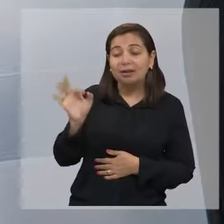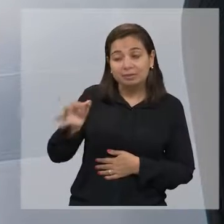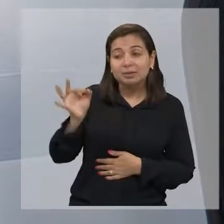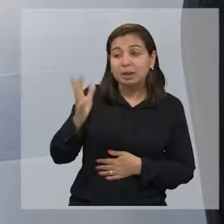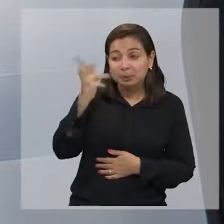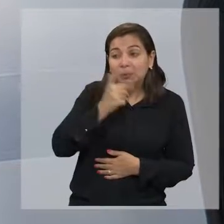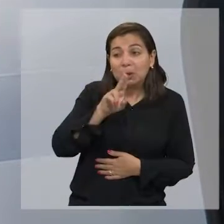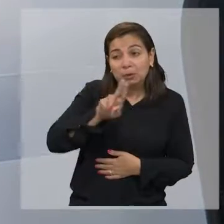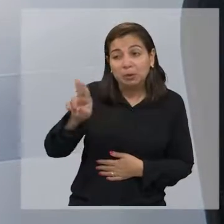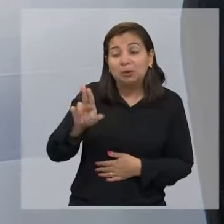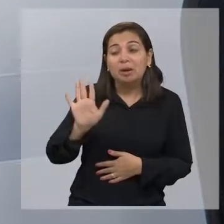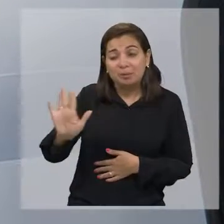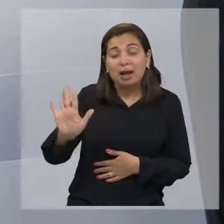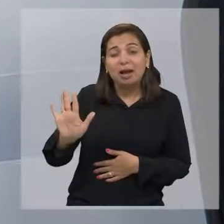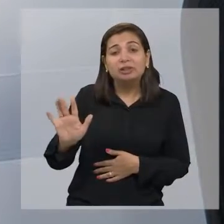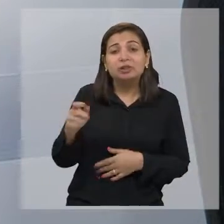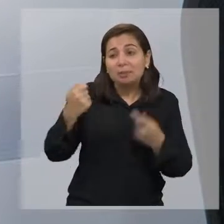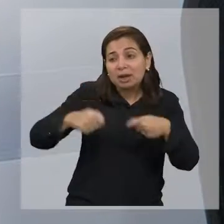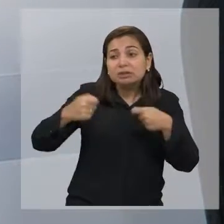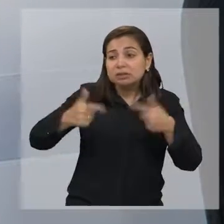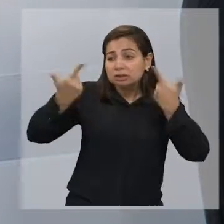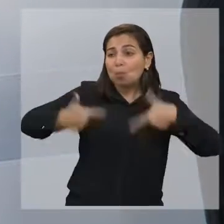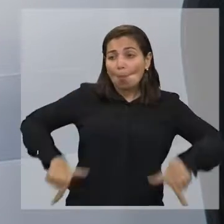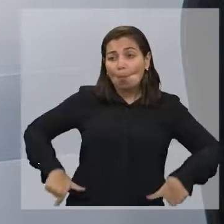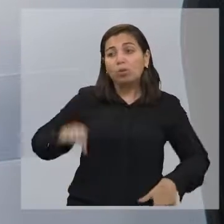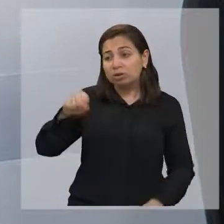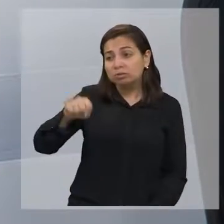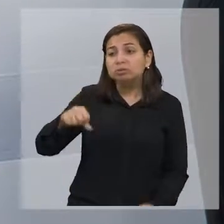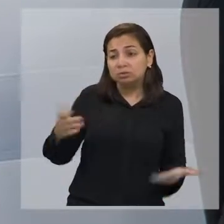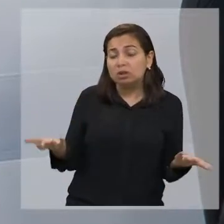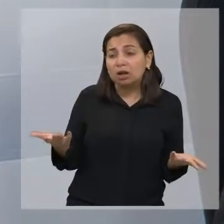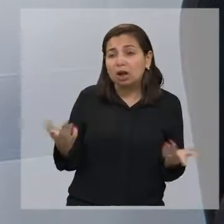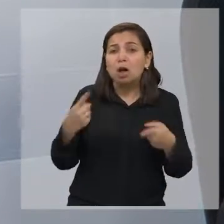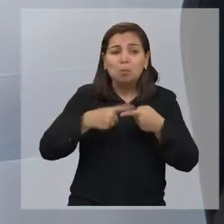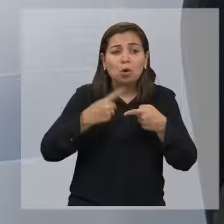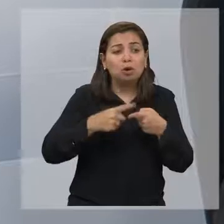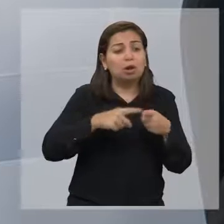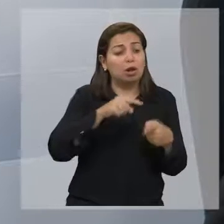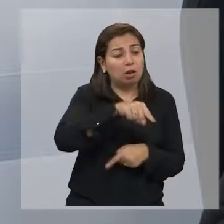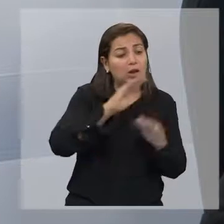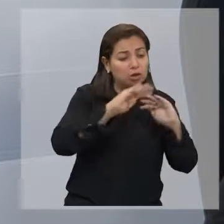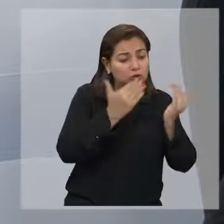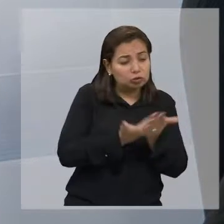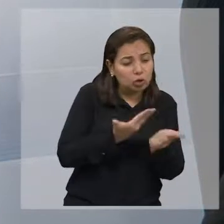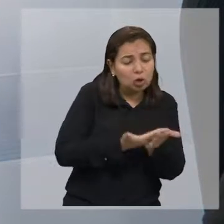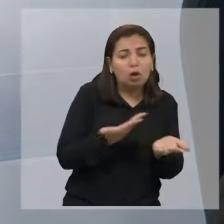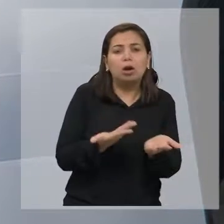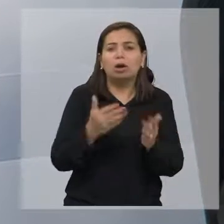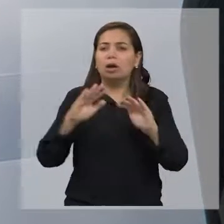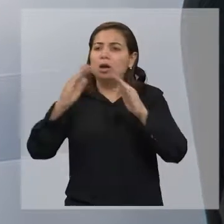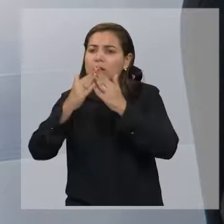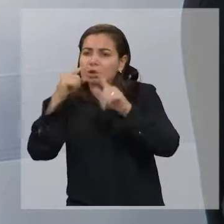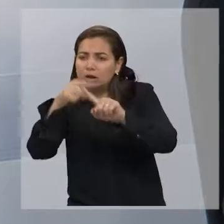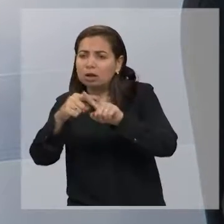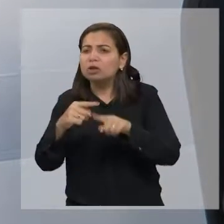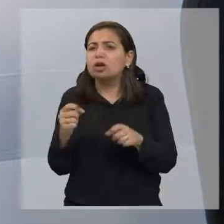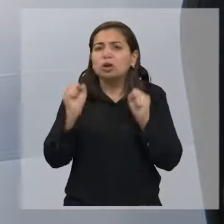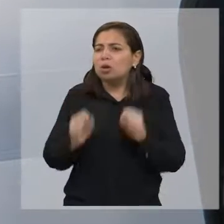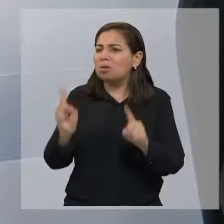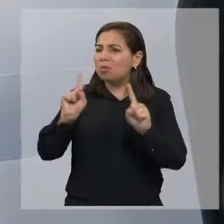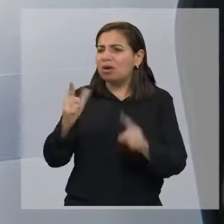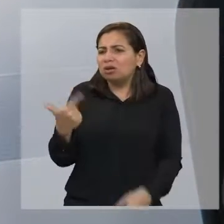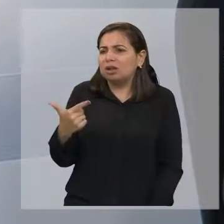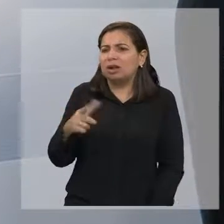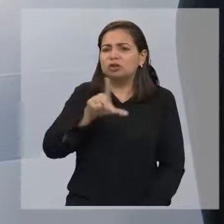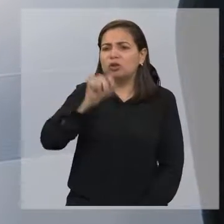verdade, escola deve ser sem partido mesmo. Não deve ter partido, nem escola, nem igreja. Igreja não pode ter partido. Na verdade, é necessário